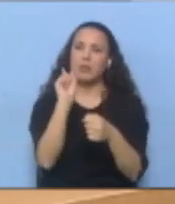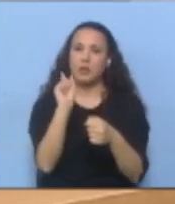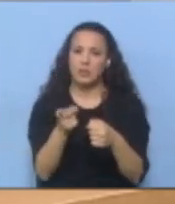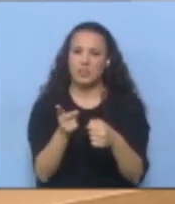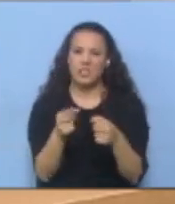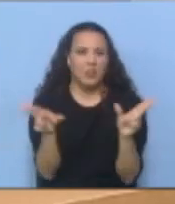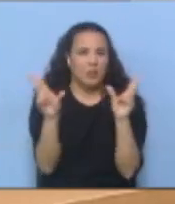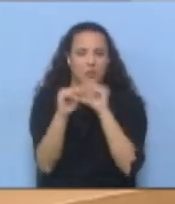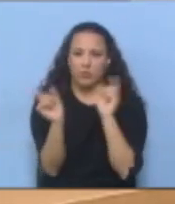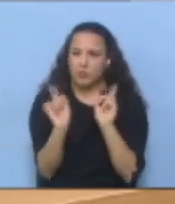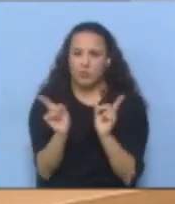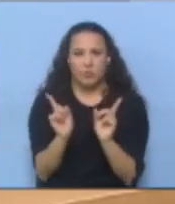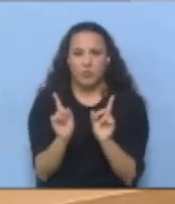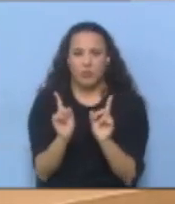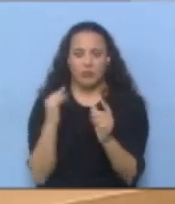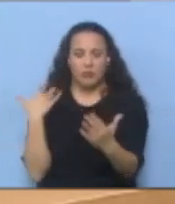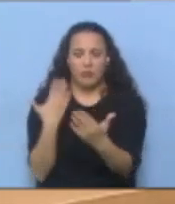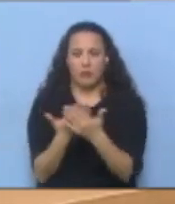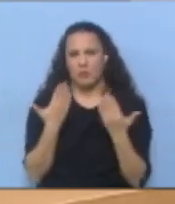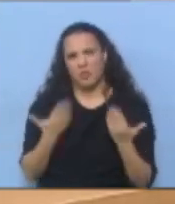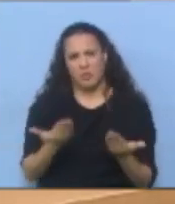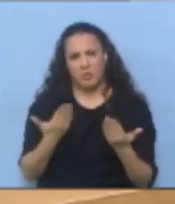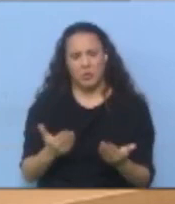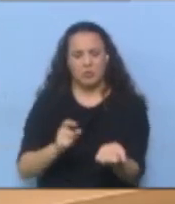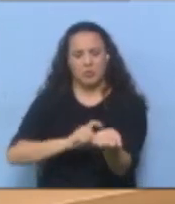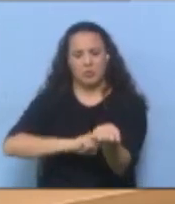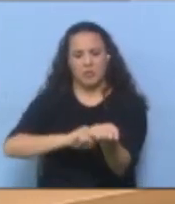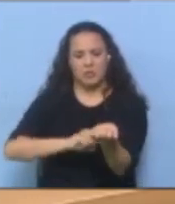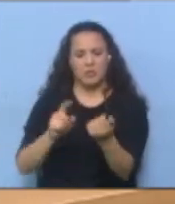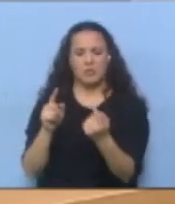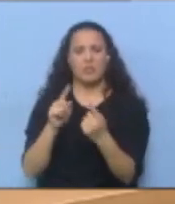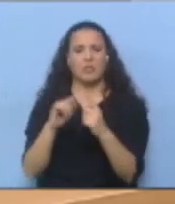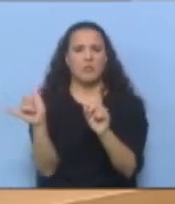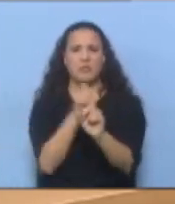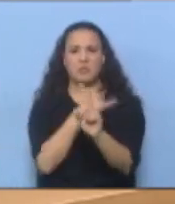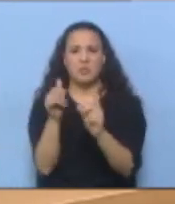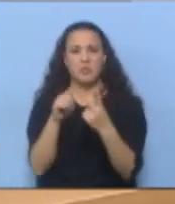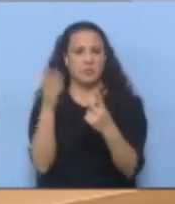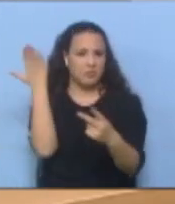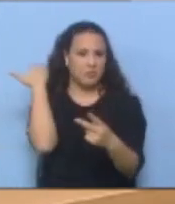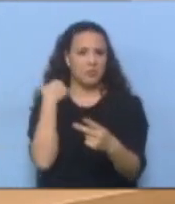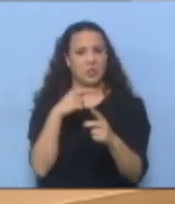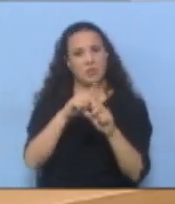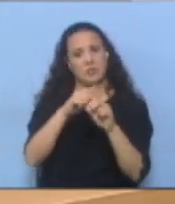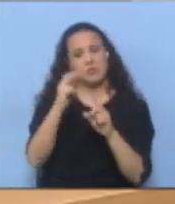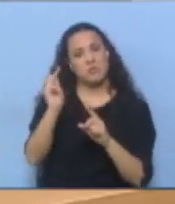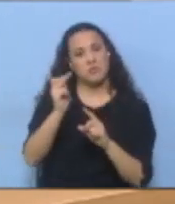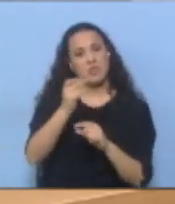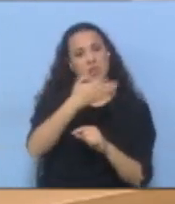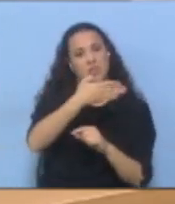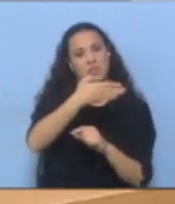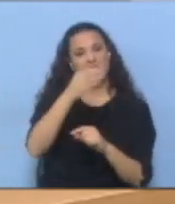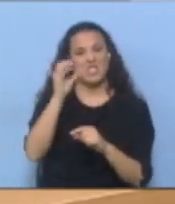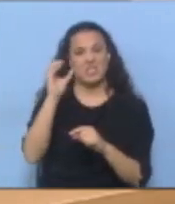desporto, tal como hoje entendemos, a nível até do racismo, dos hooligans, etc., vem dos anos 70, não é? O